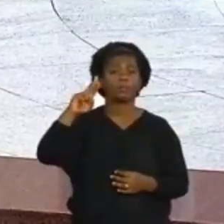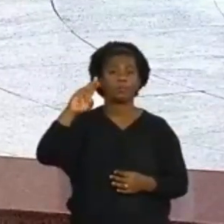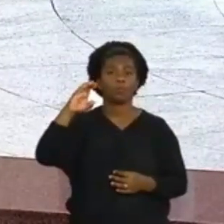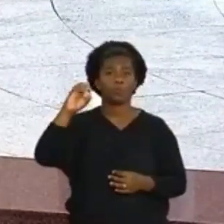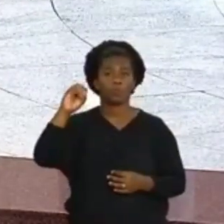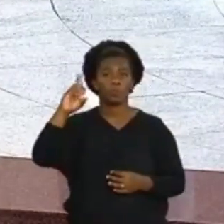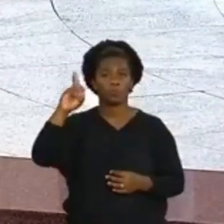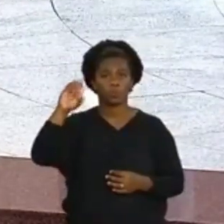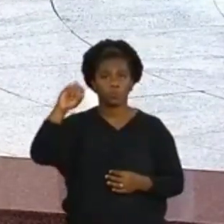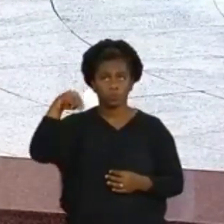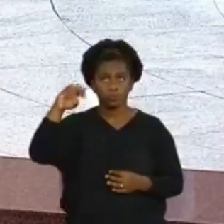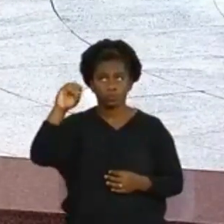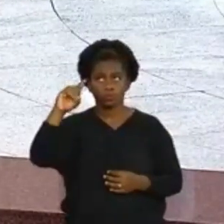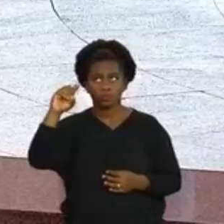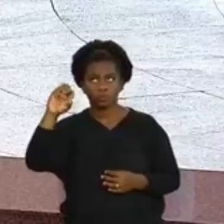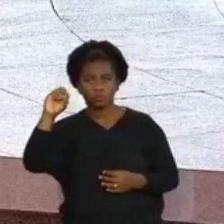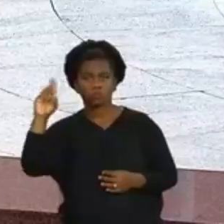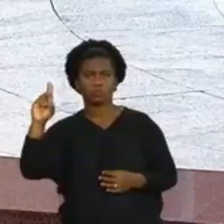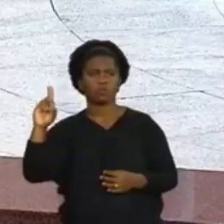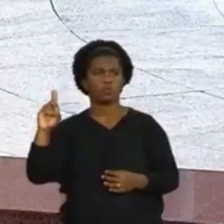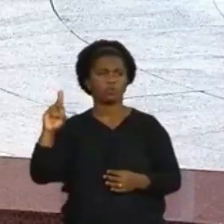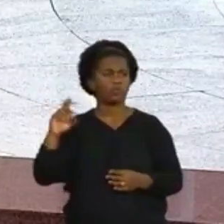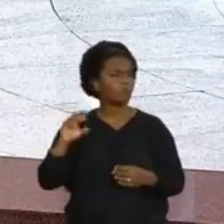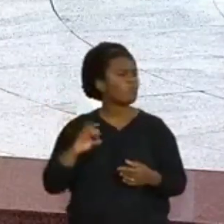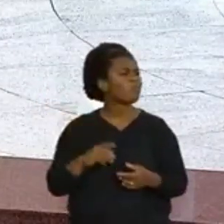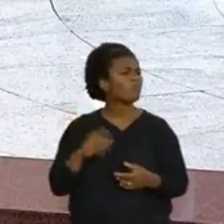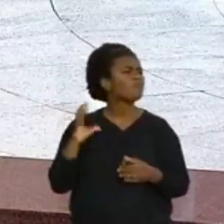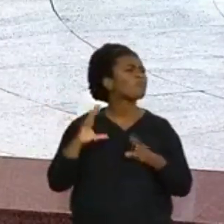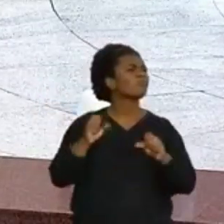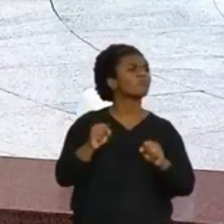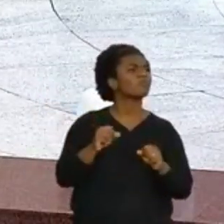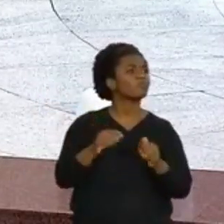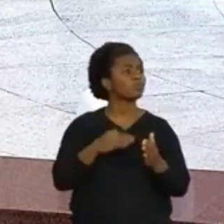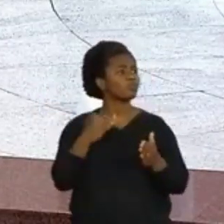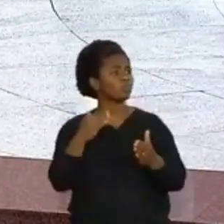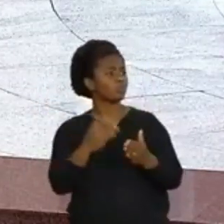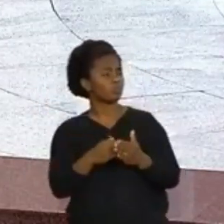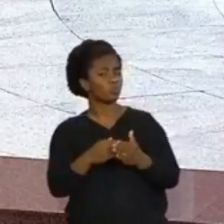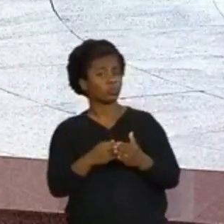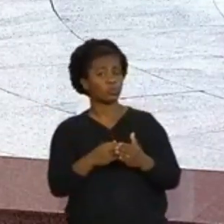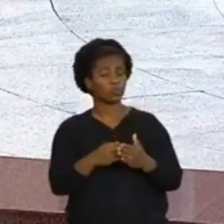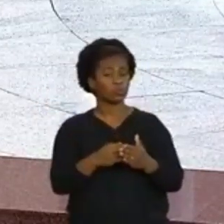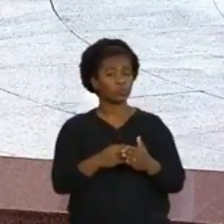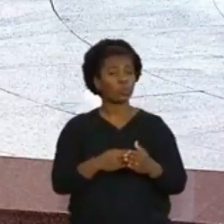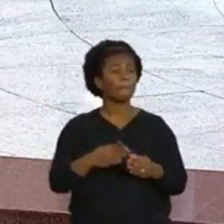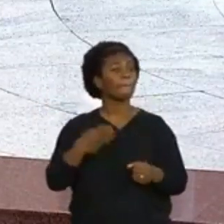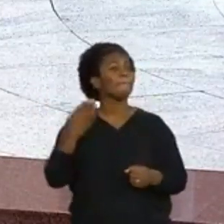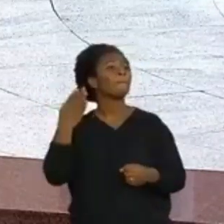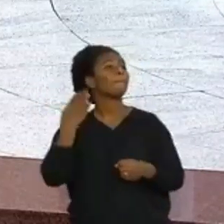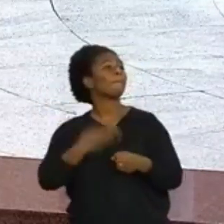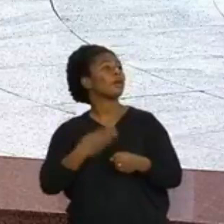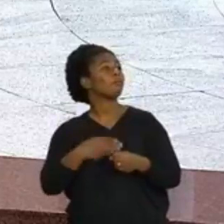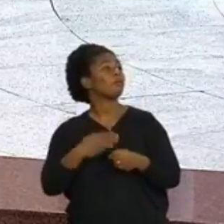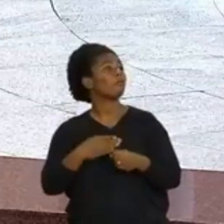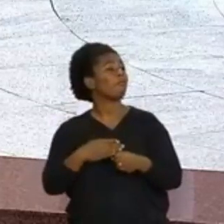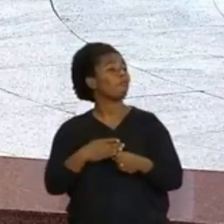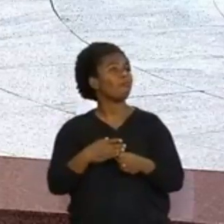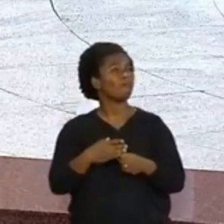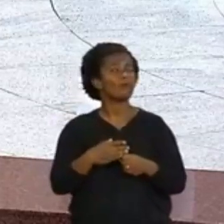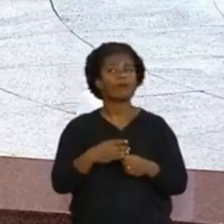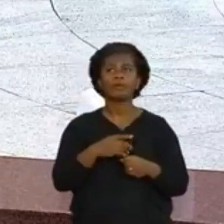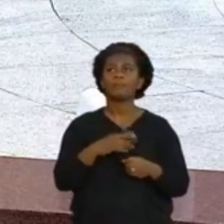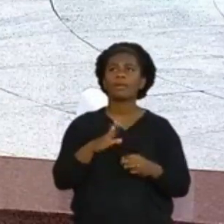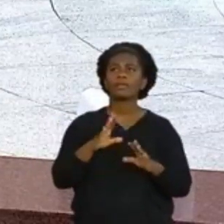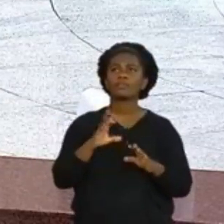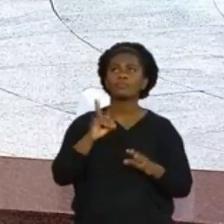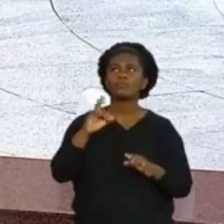o quê? Bicho. Mas um dia ele levantou os olhos, reconheceu Deus, teve